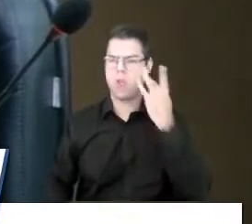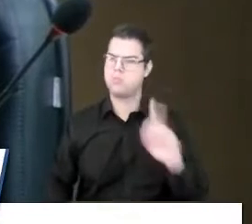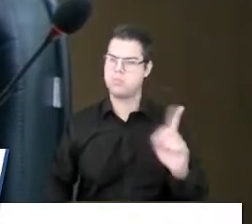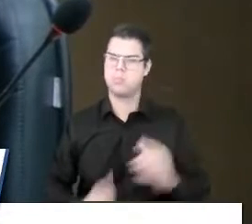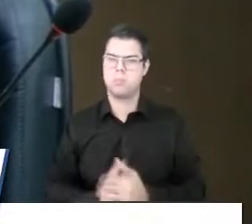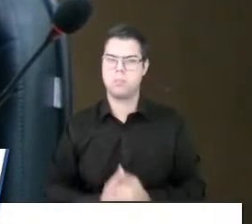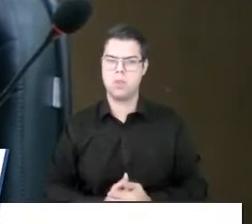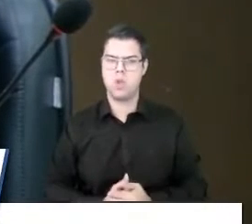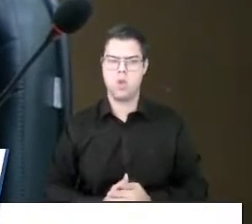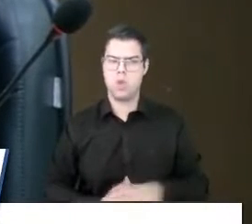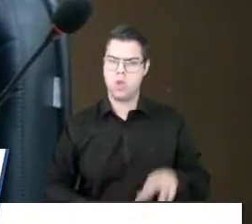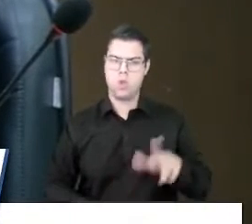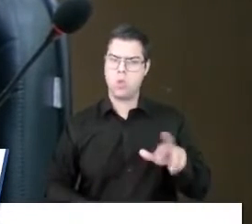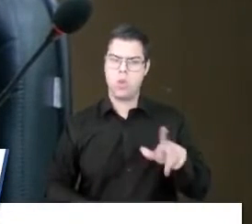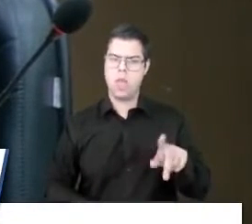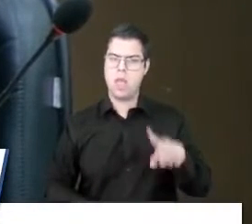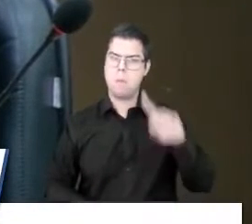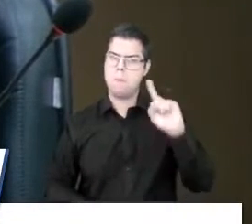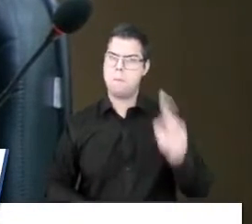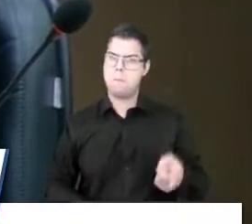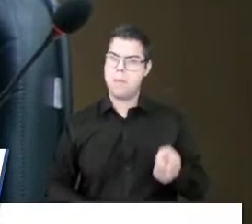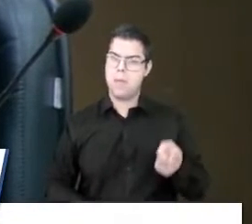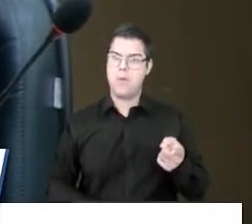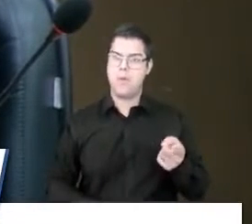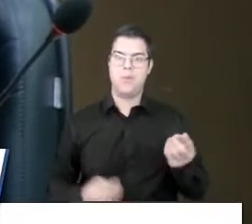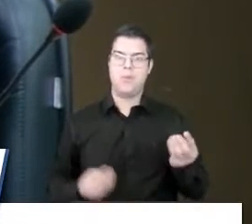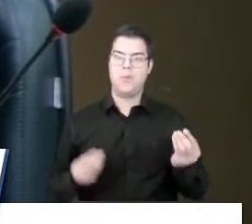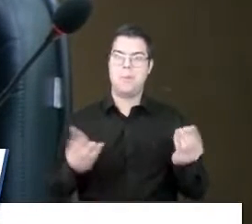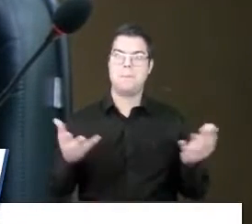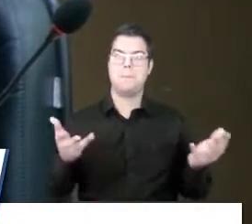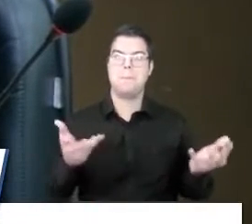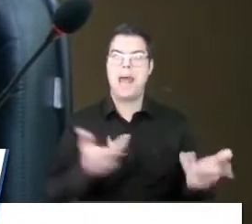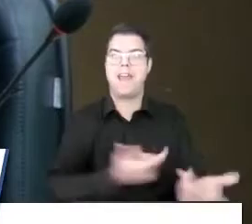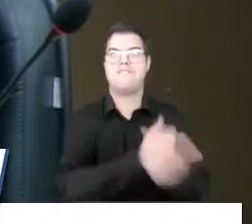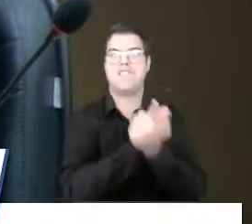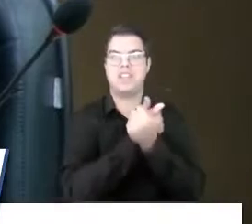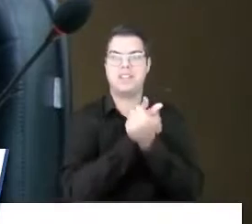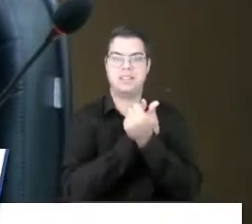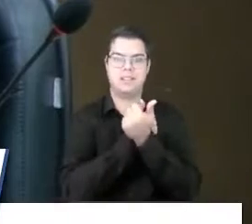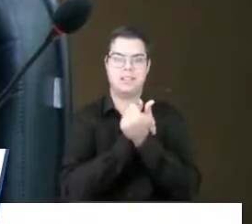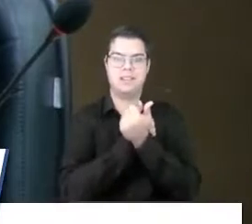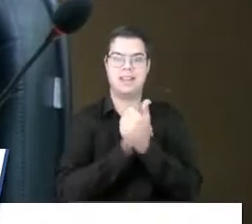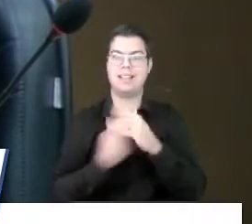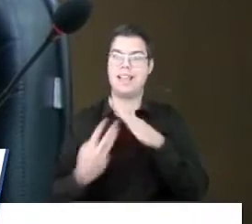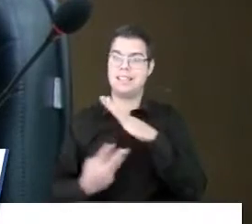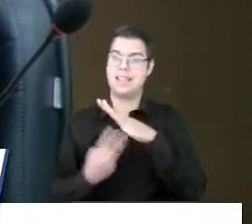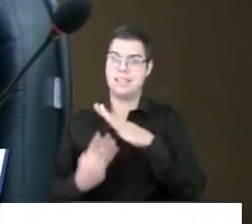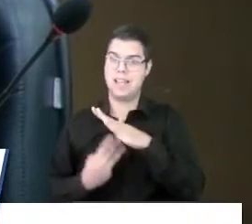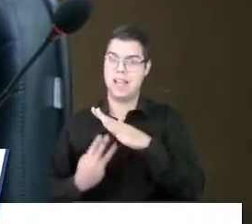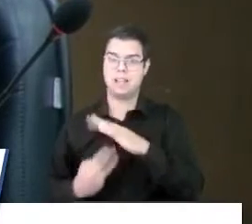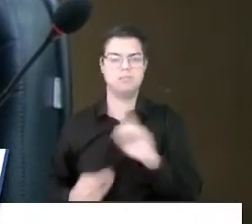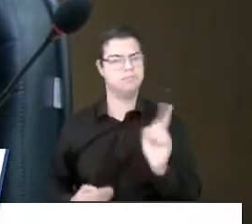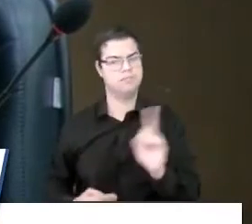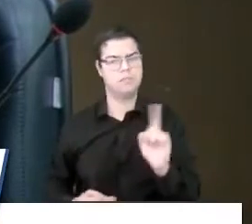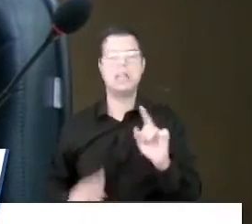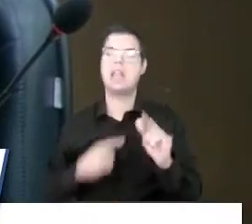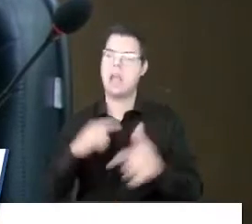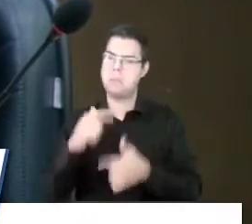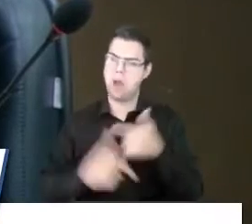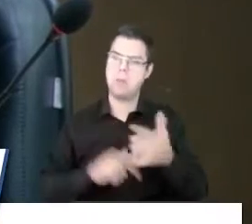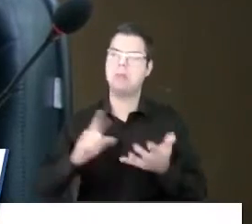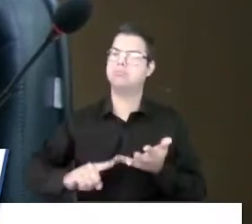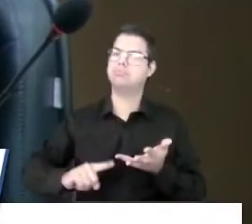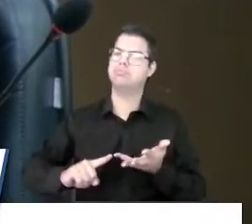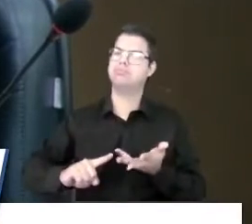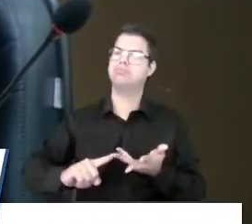mil maravilhas lidar com empresas terceirizadas. Já tem uma série de problemas envolvendo